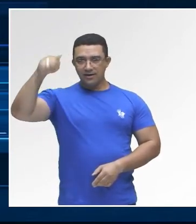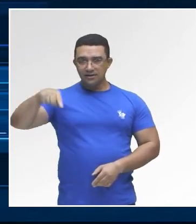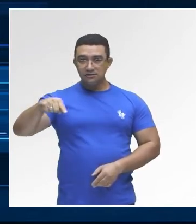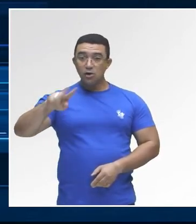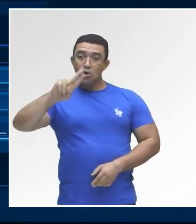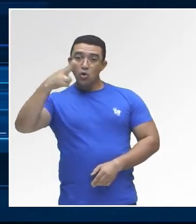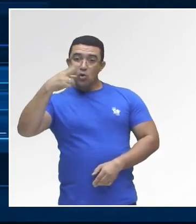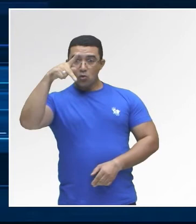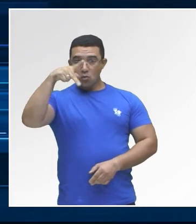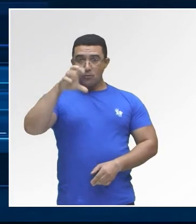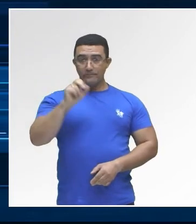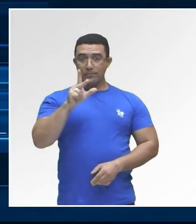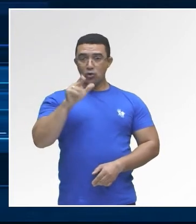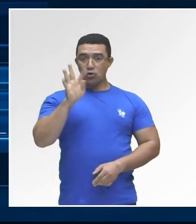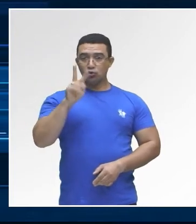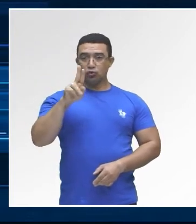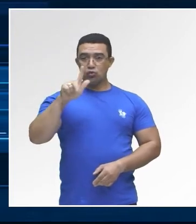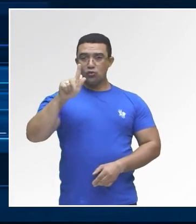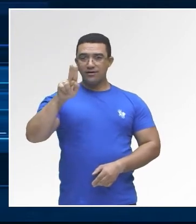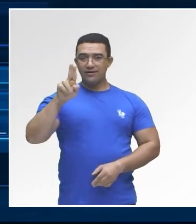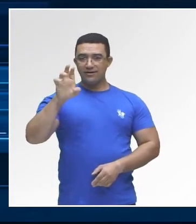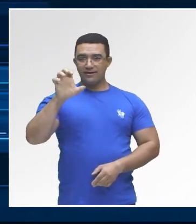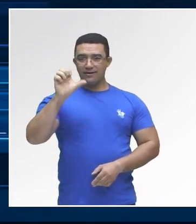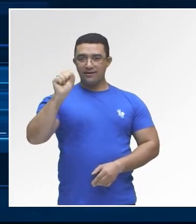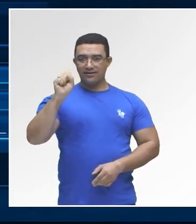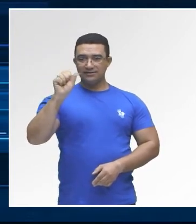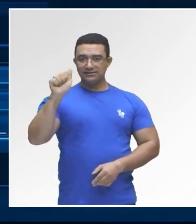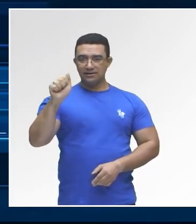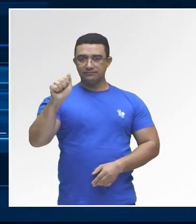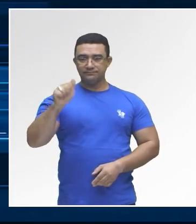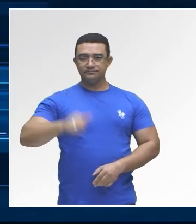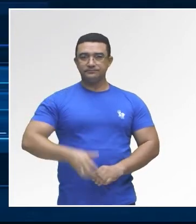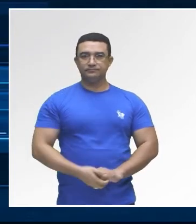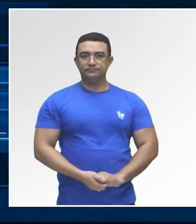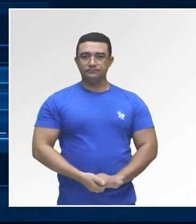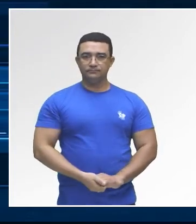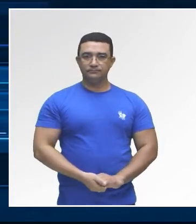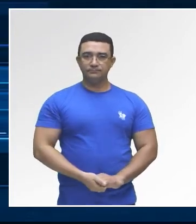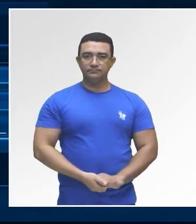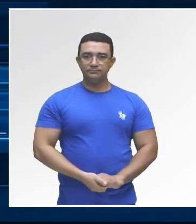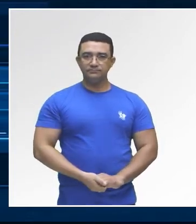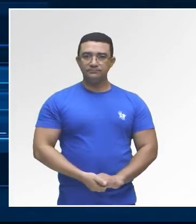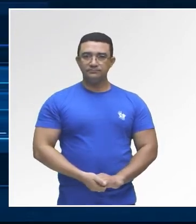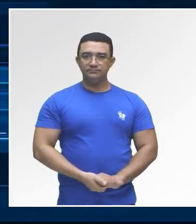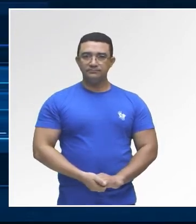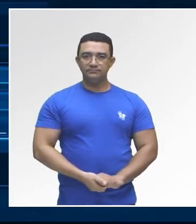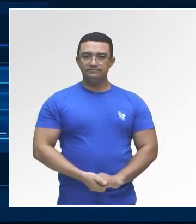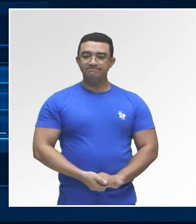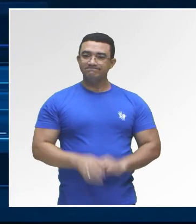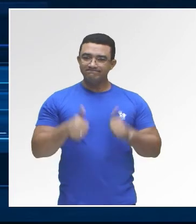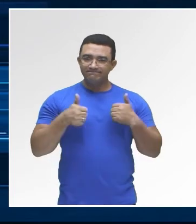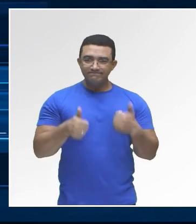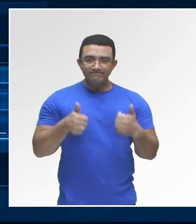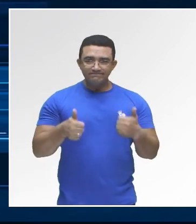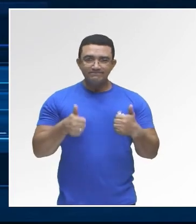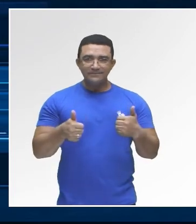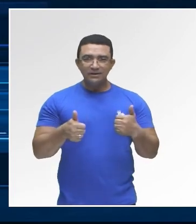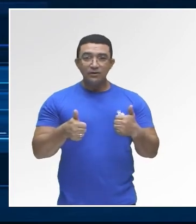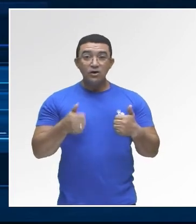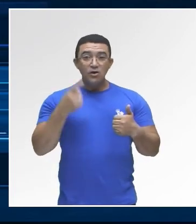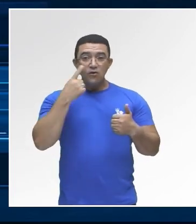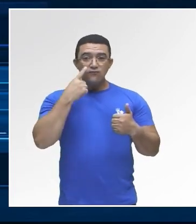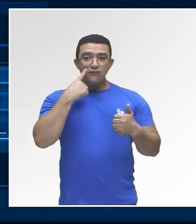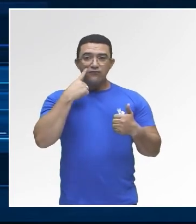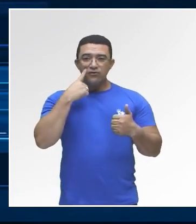portuguesa. Português, português. Tudo bem? Então, a gente vai ver mais